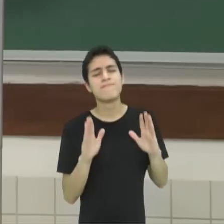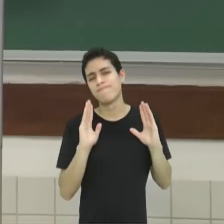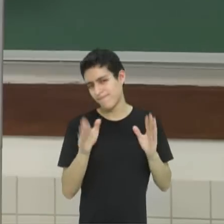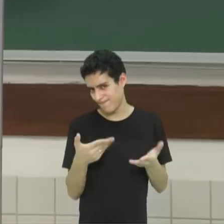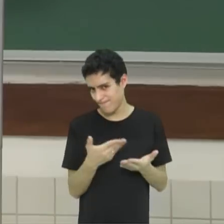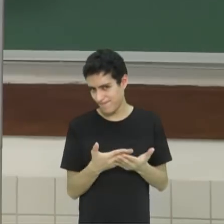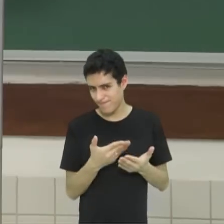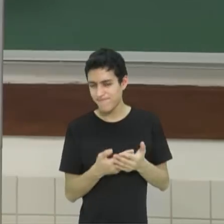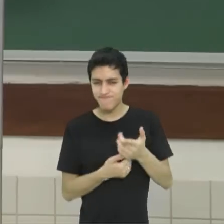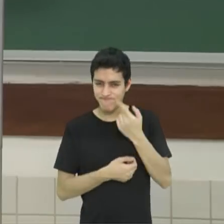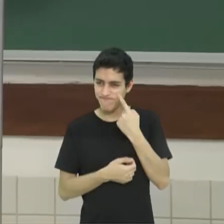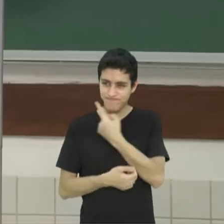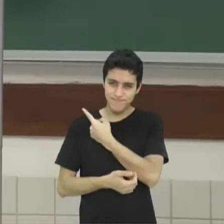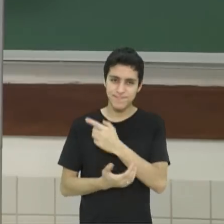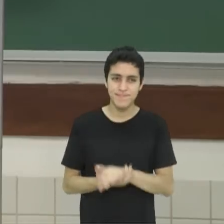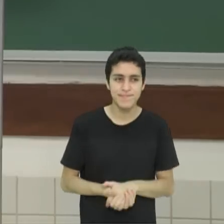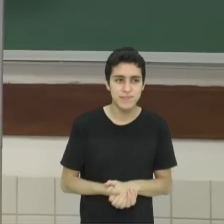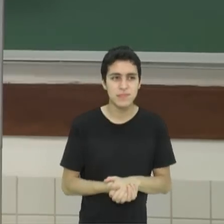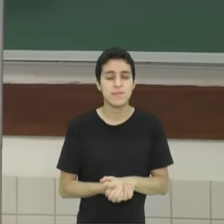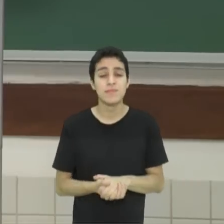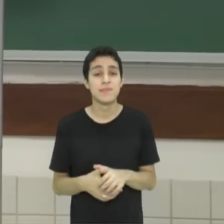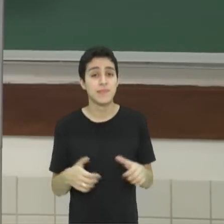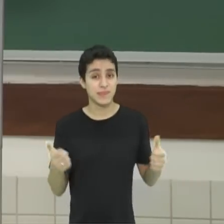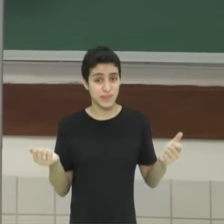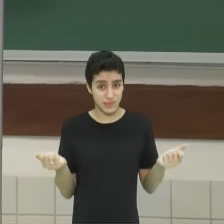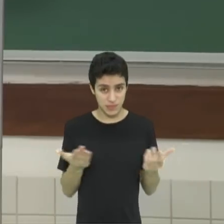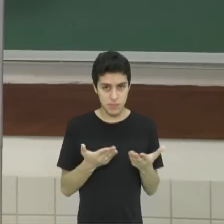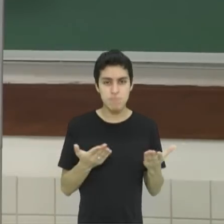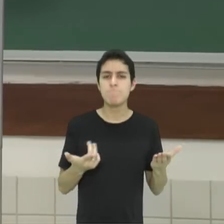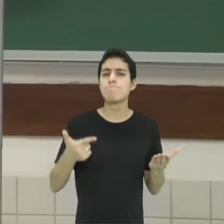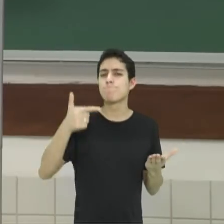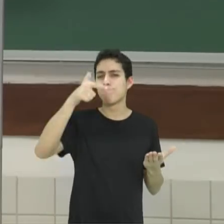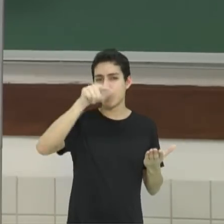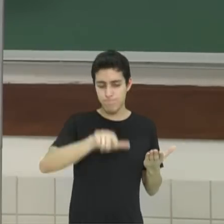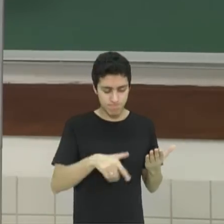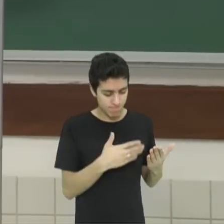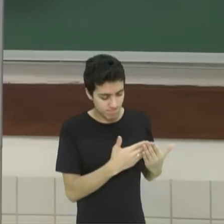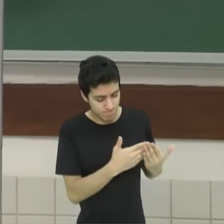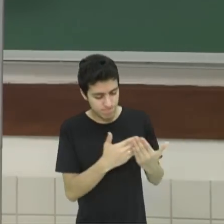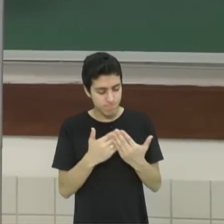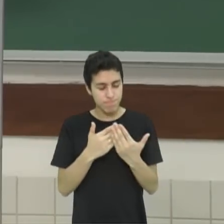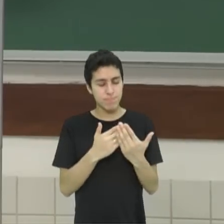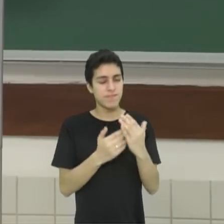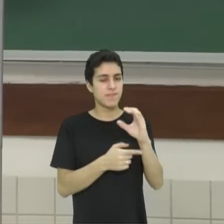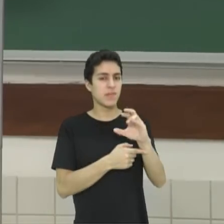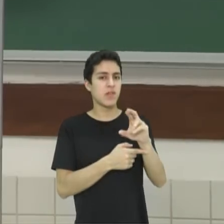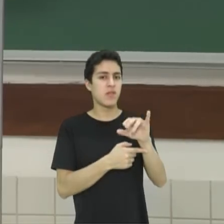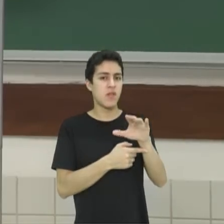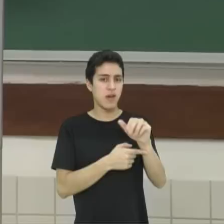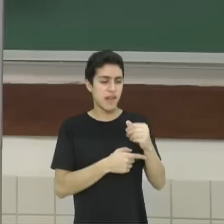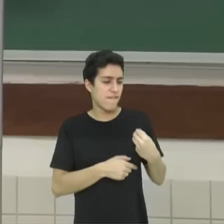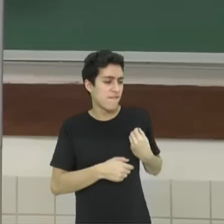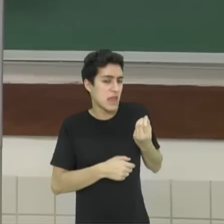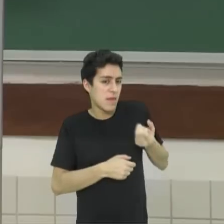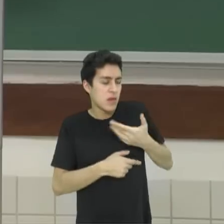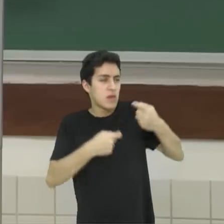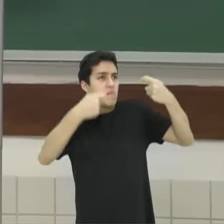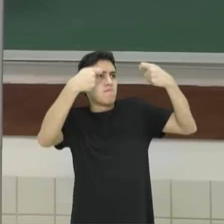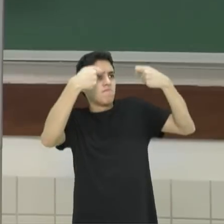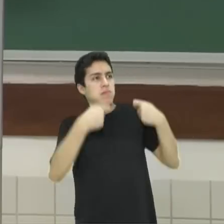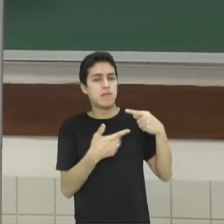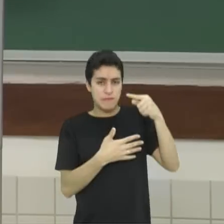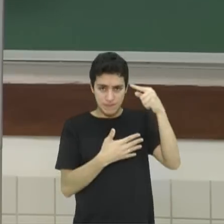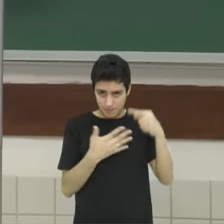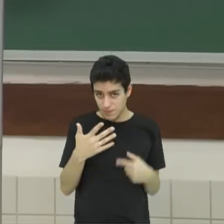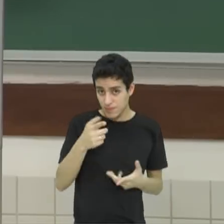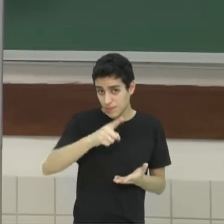Vamos ver? Então, hoje, novamente, nós vamos retomar a nossa crônica Exigências da Vida Moderna. Para